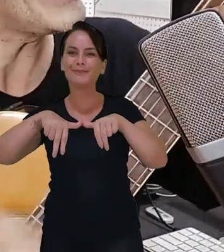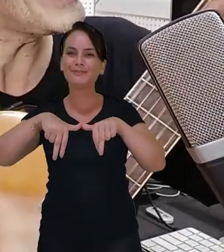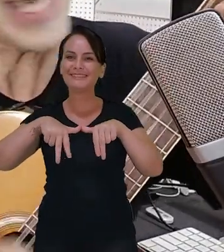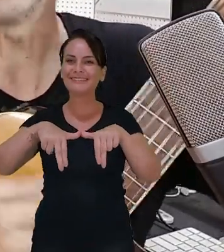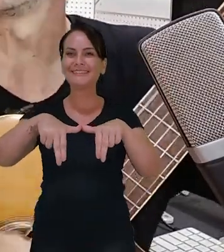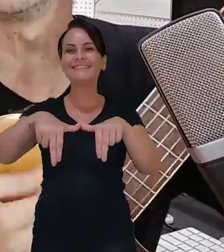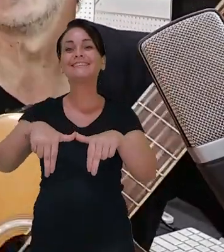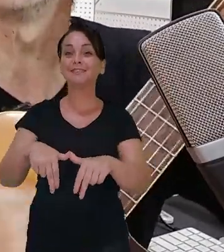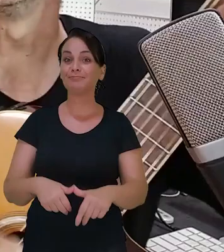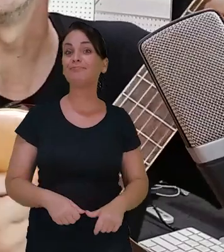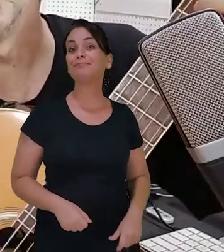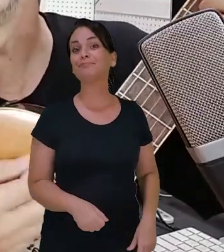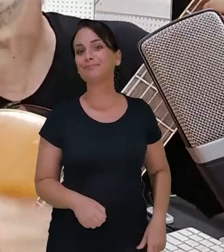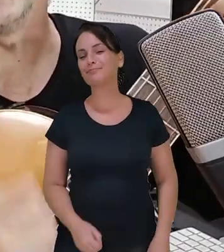caminhada.